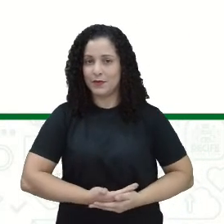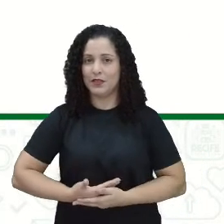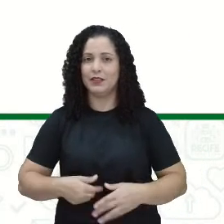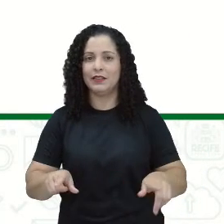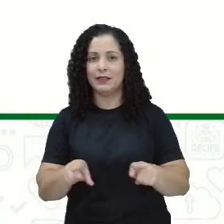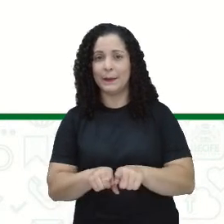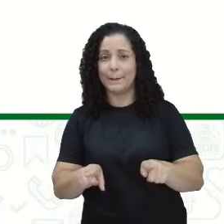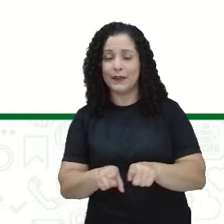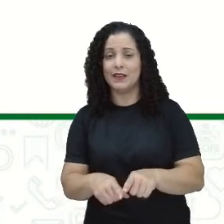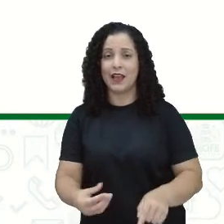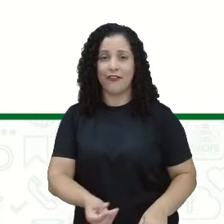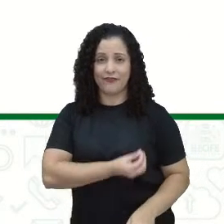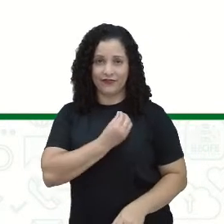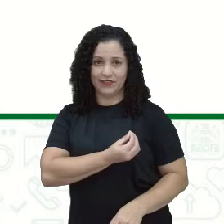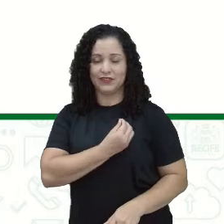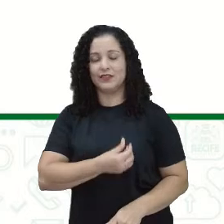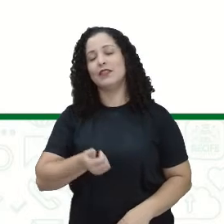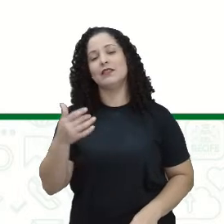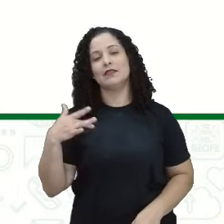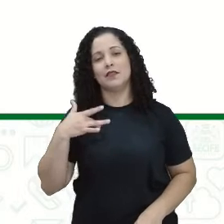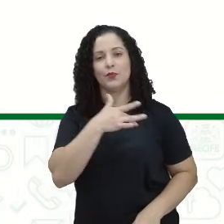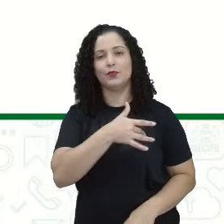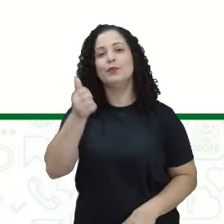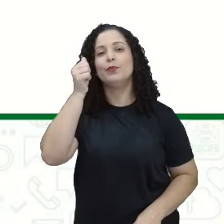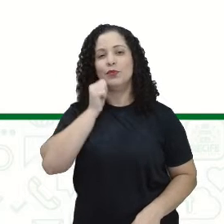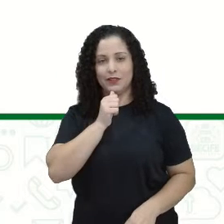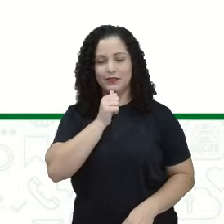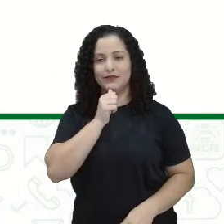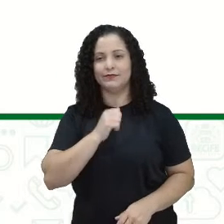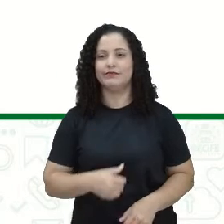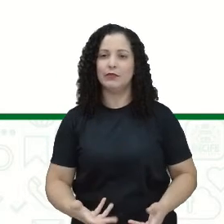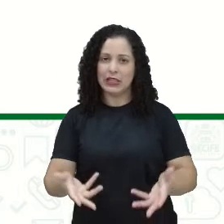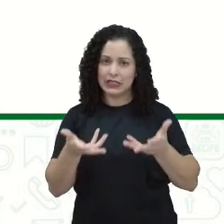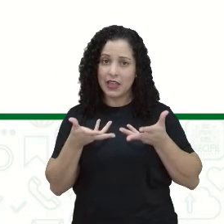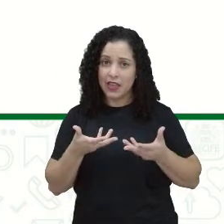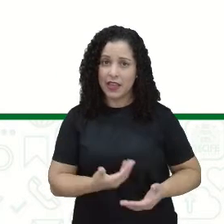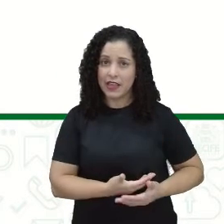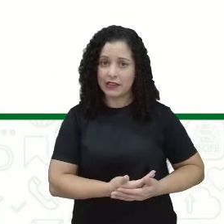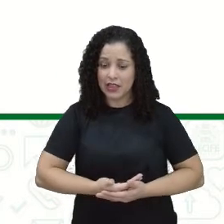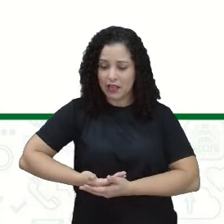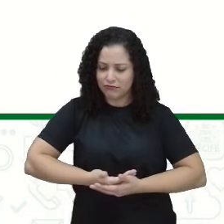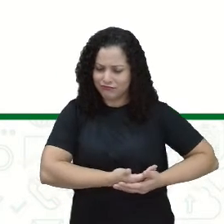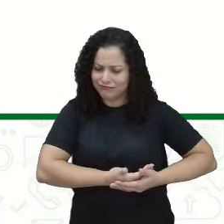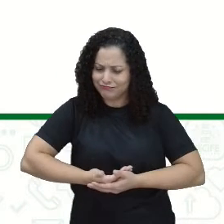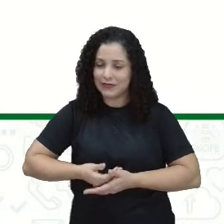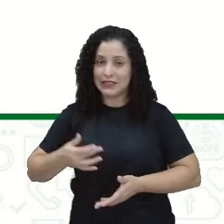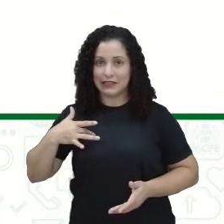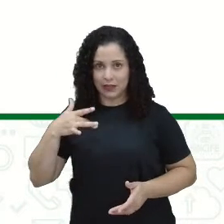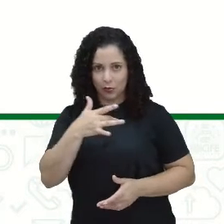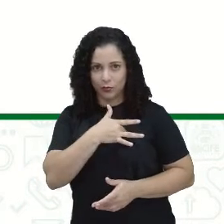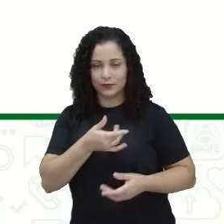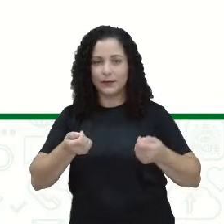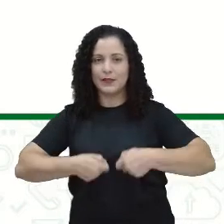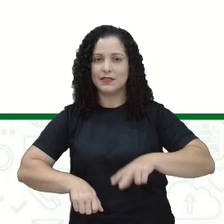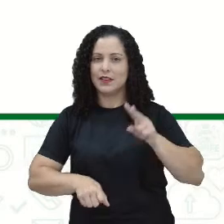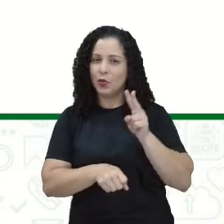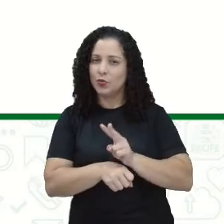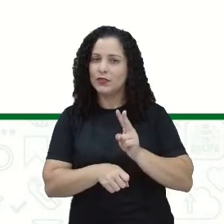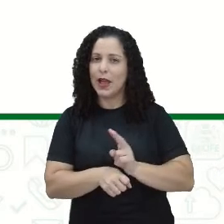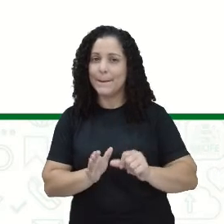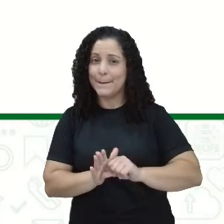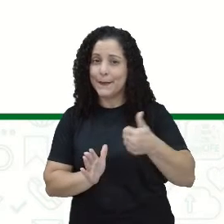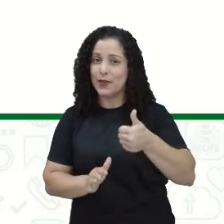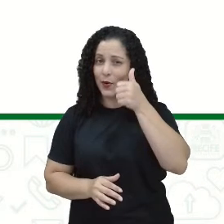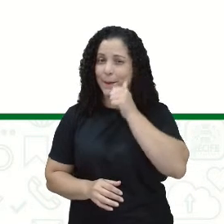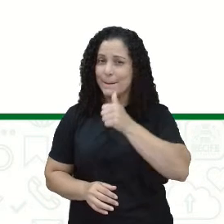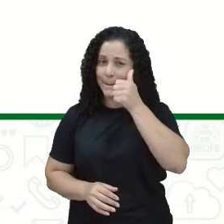e para a saúde da mulher, né? Então, se a gente quer crianças saudáveis, a gente tem que cuidar das mães